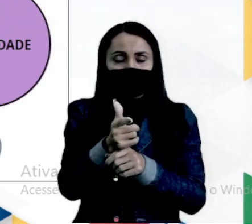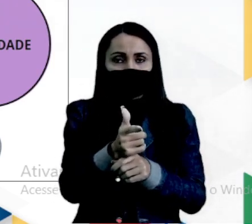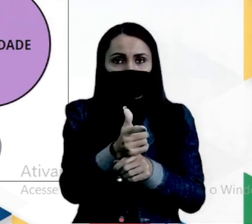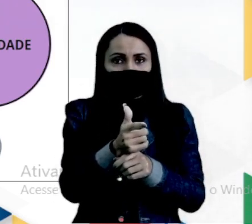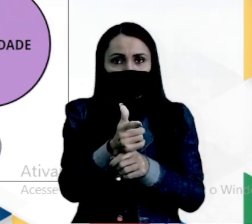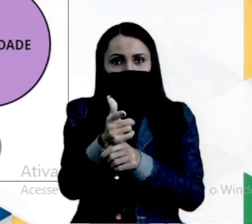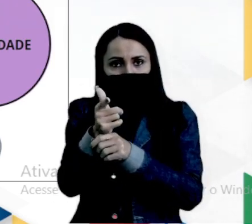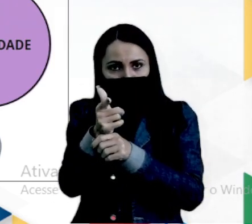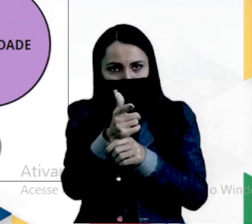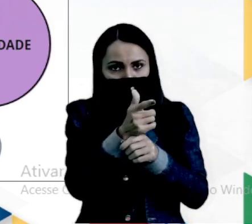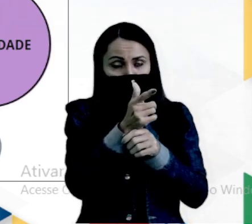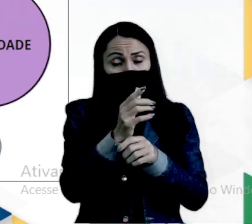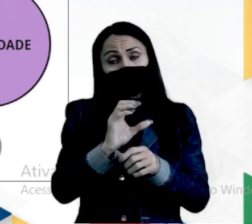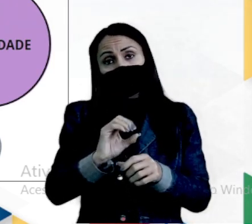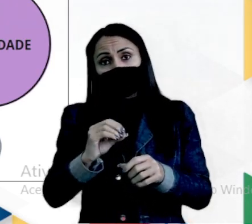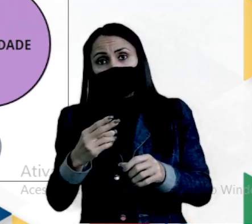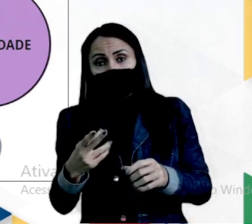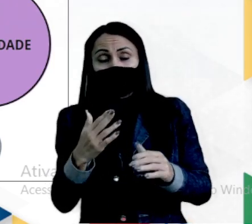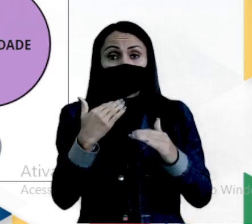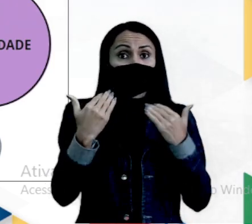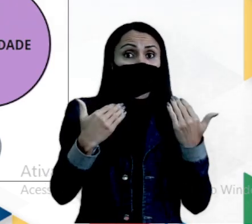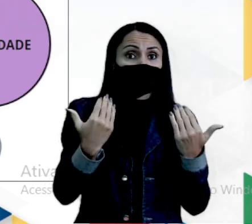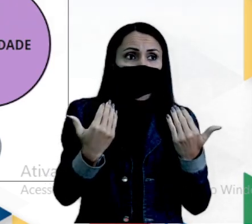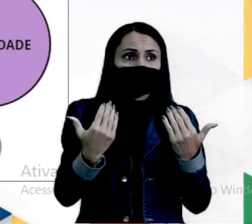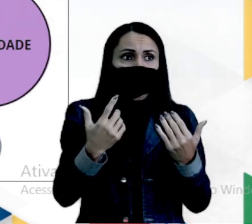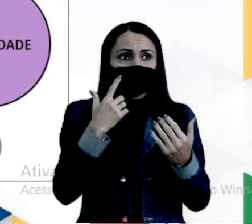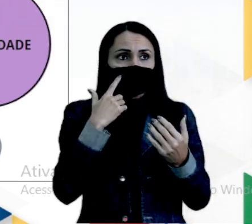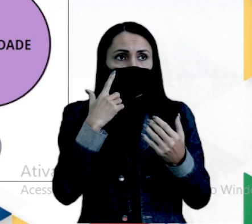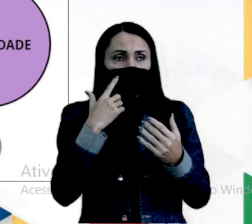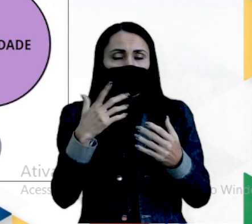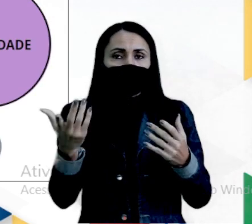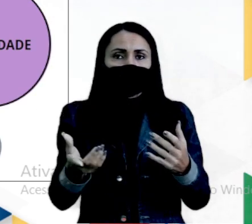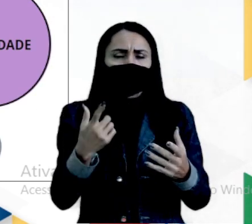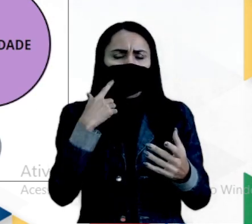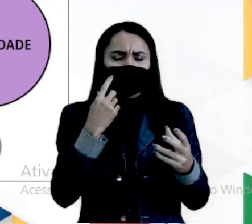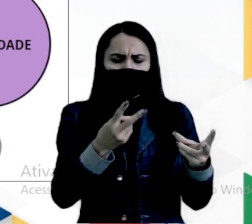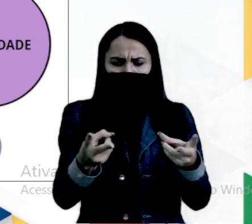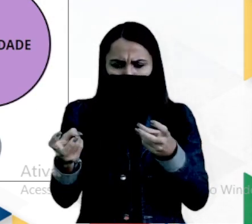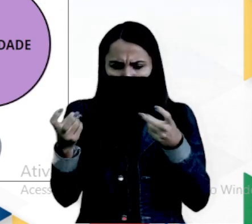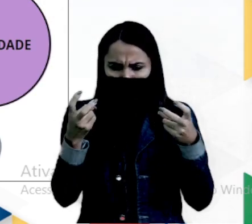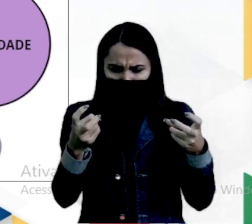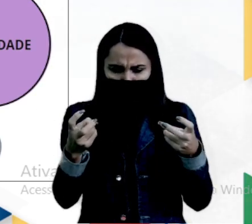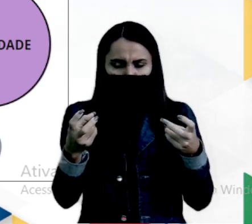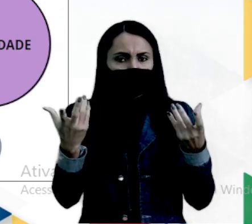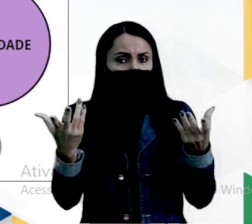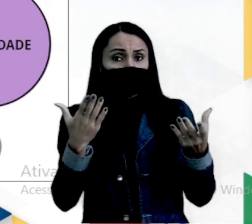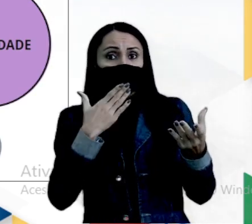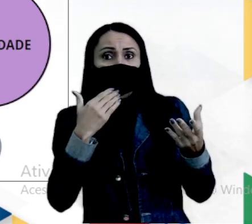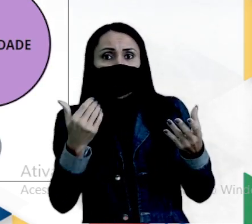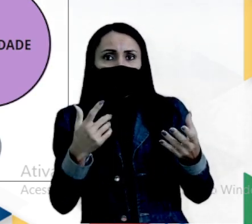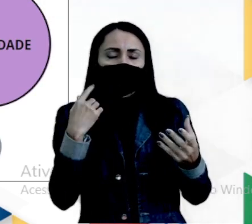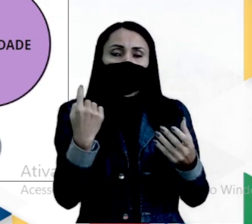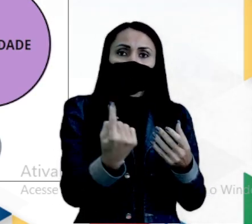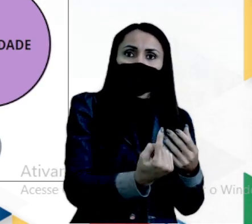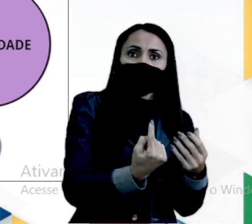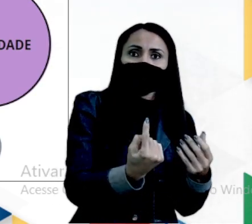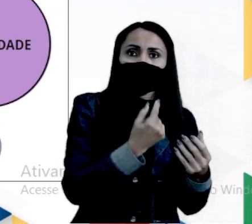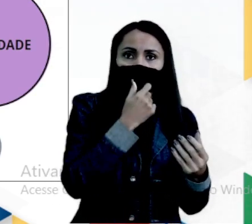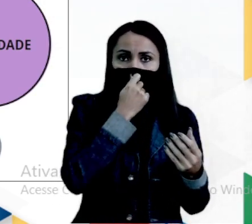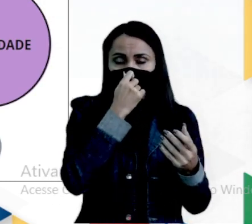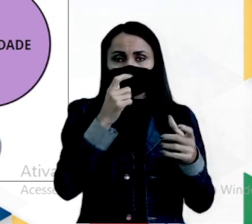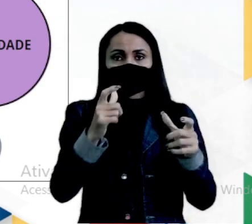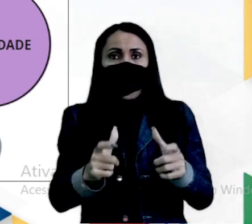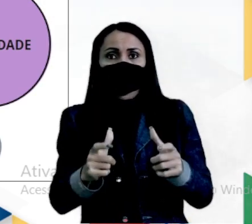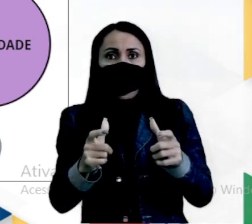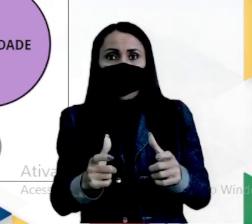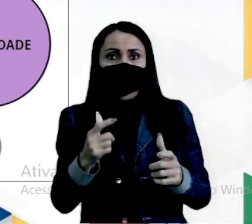presa. Tranquilo? Então, as tribos começaram a perceber o quanto era melhor se isolar num lugar em que